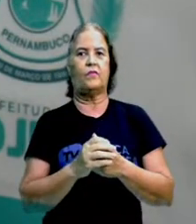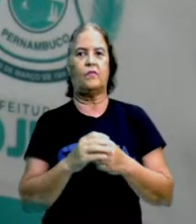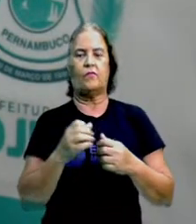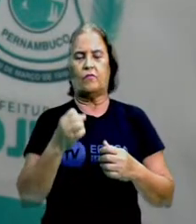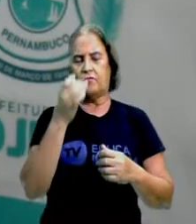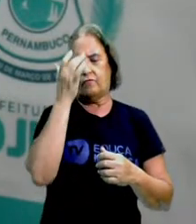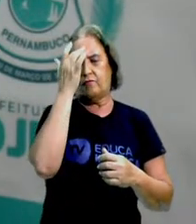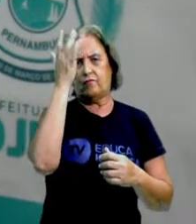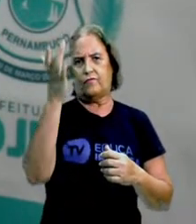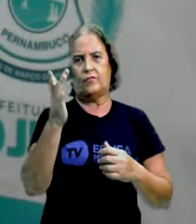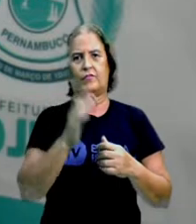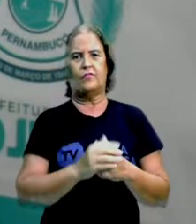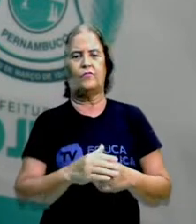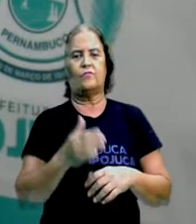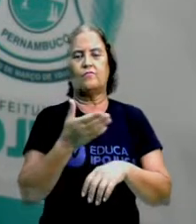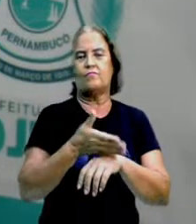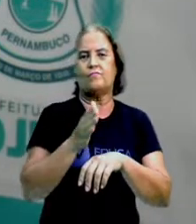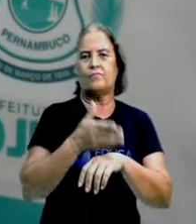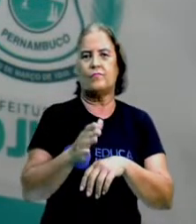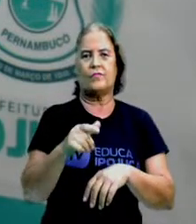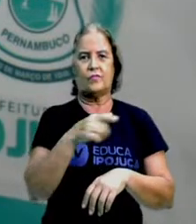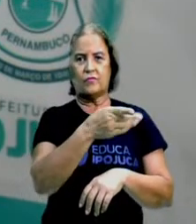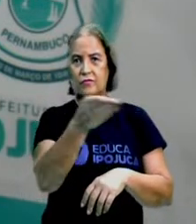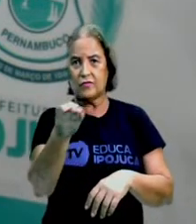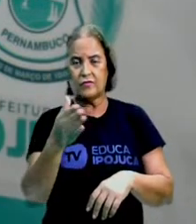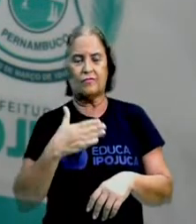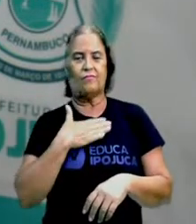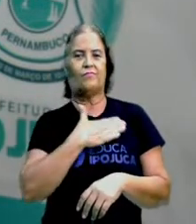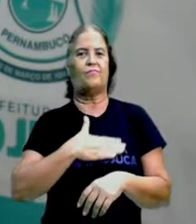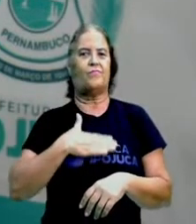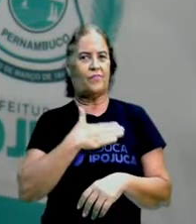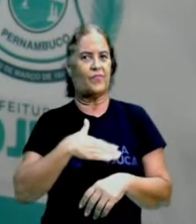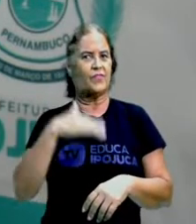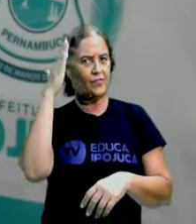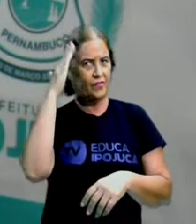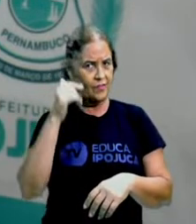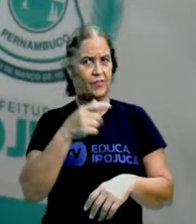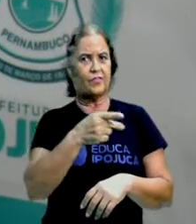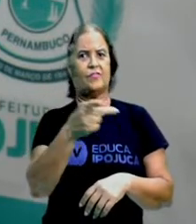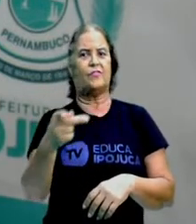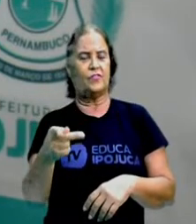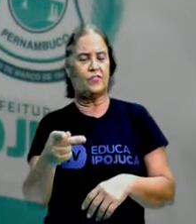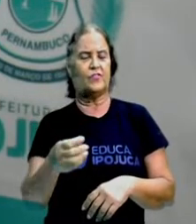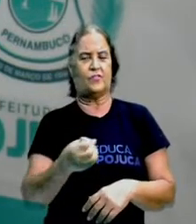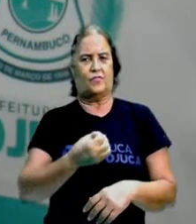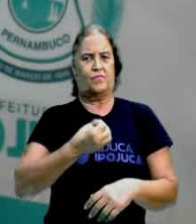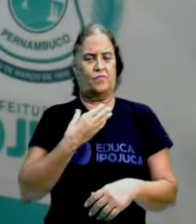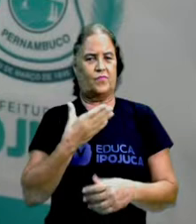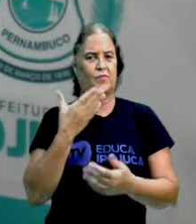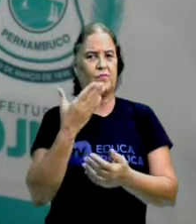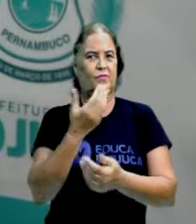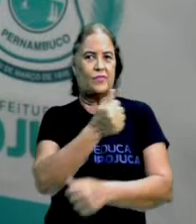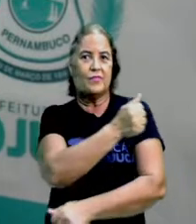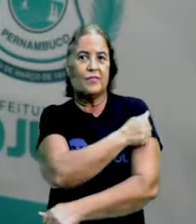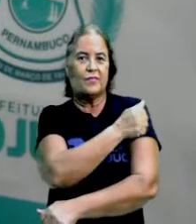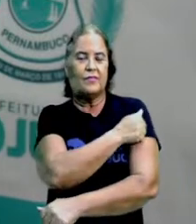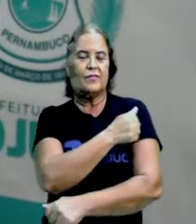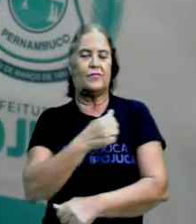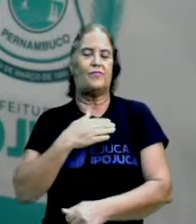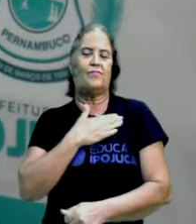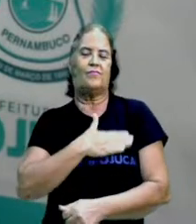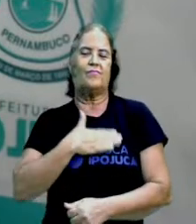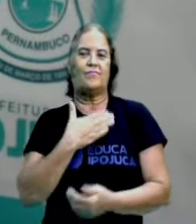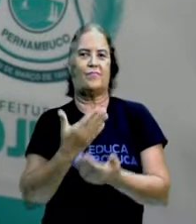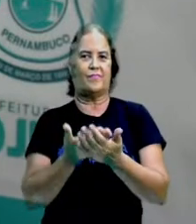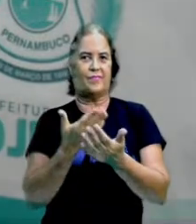muito fácil, prático e vocês vão gostar, porque eu sei que vocês são excelentes alunos e gostam de estudar.